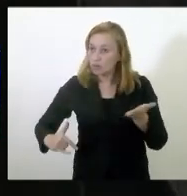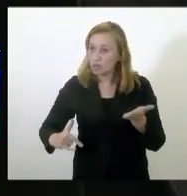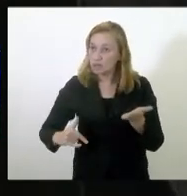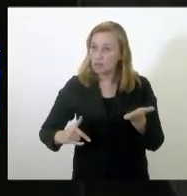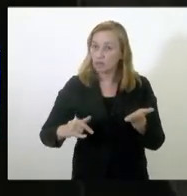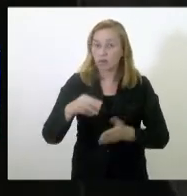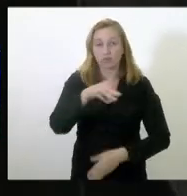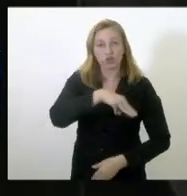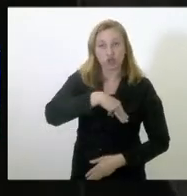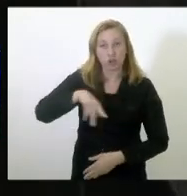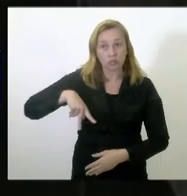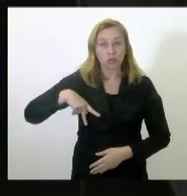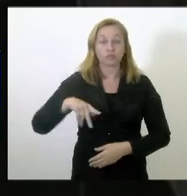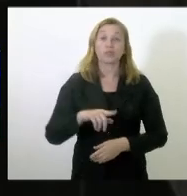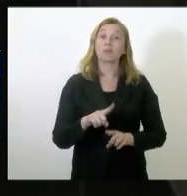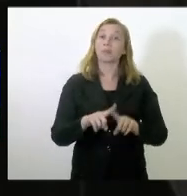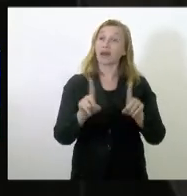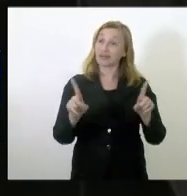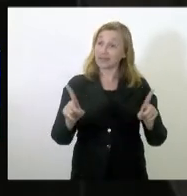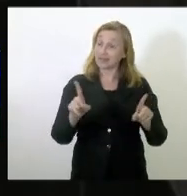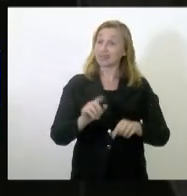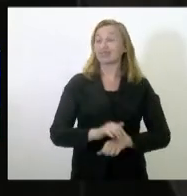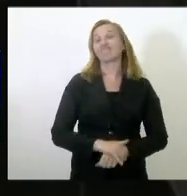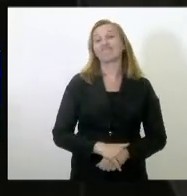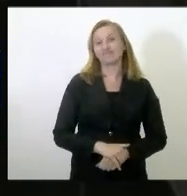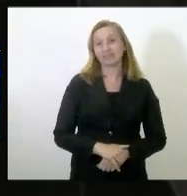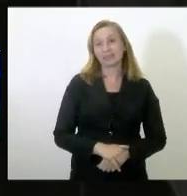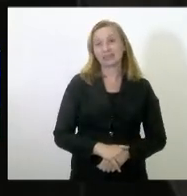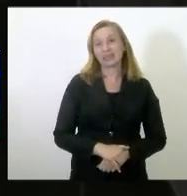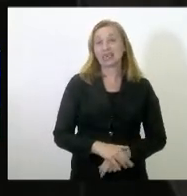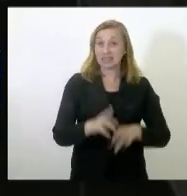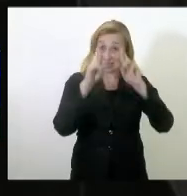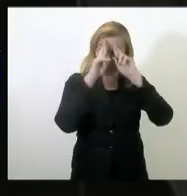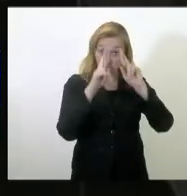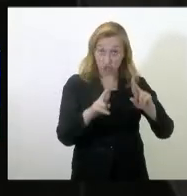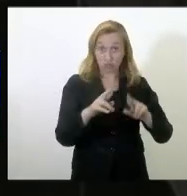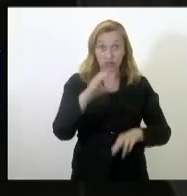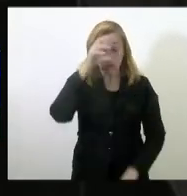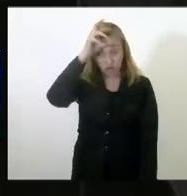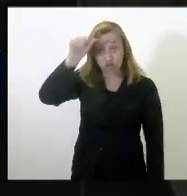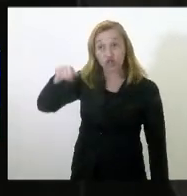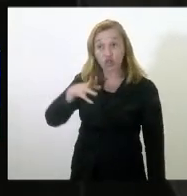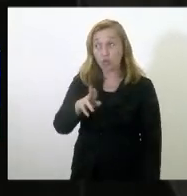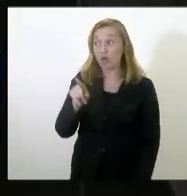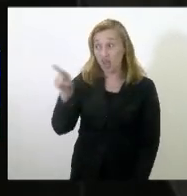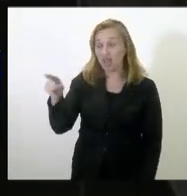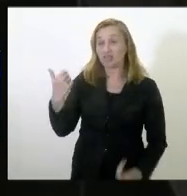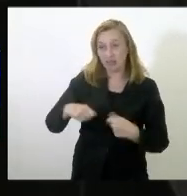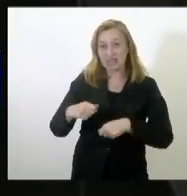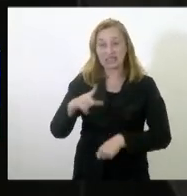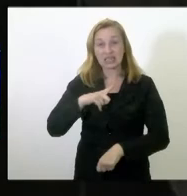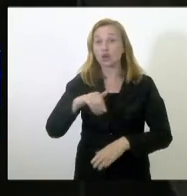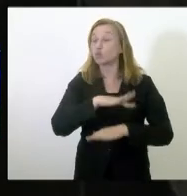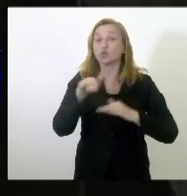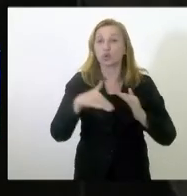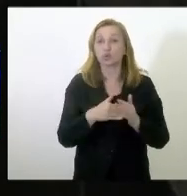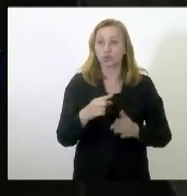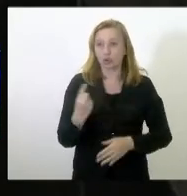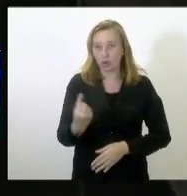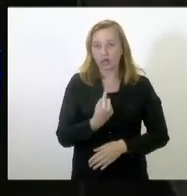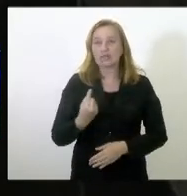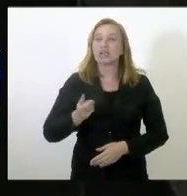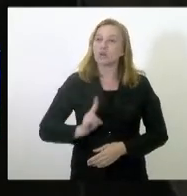Público. Mas esse respeito, tia Ju, eles precisam ter com todos nós. E